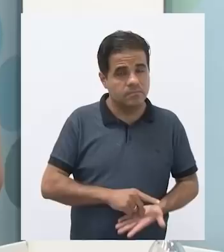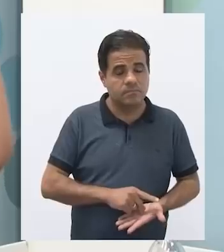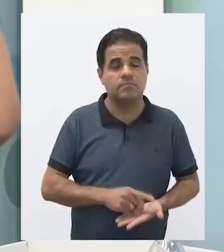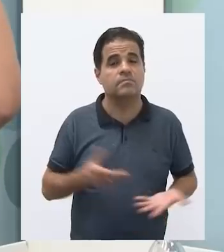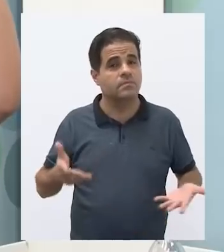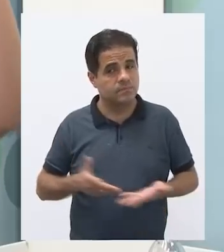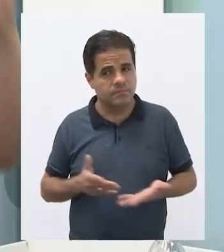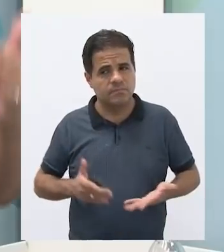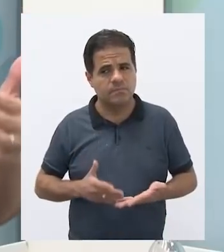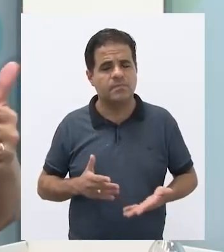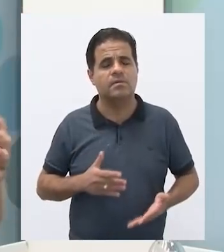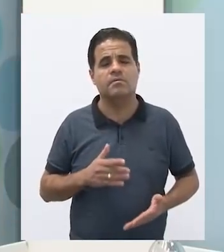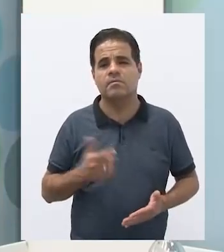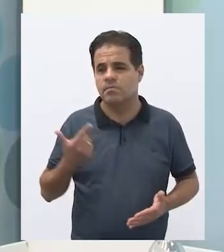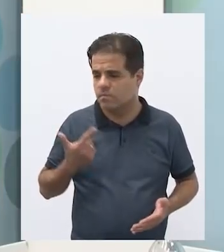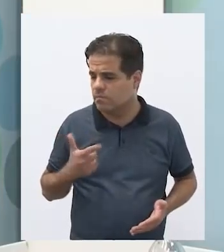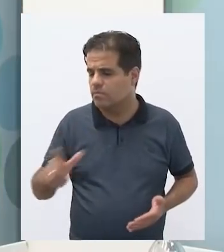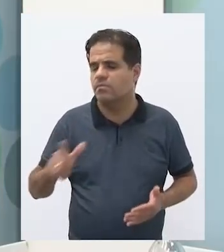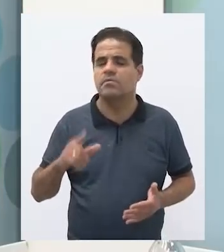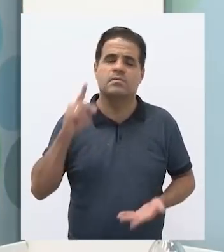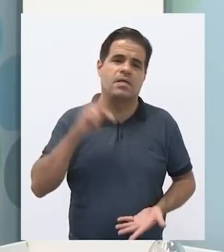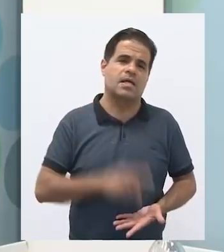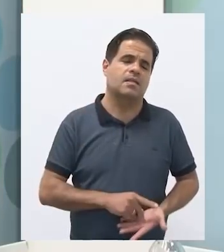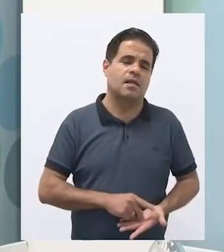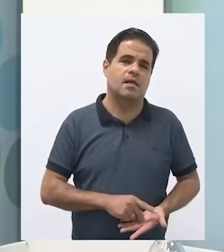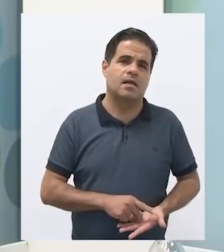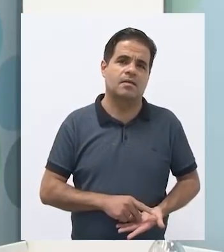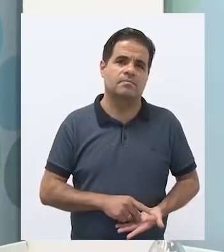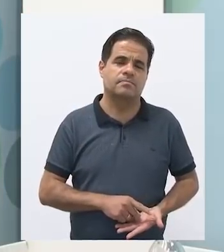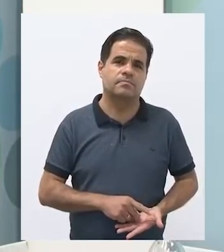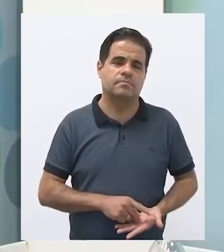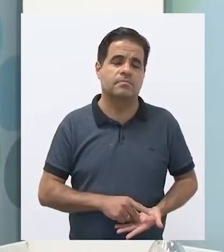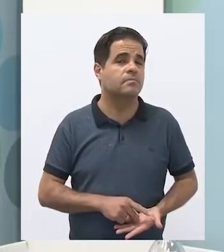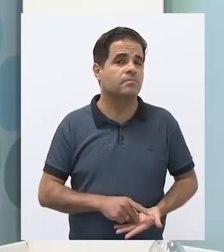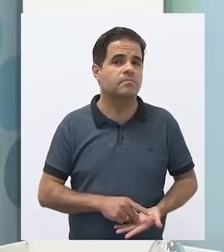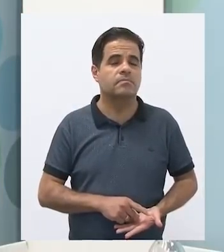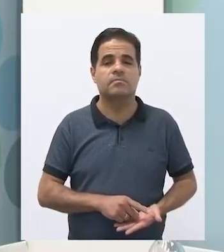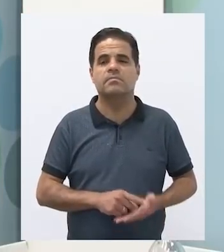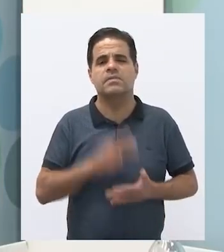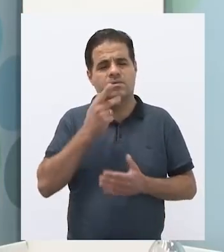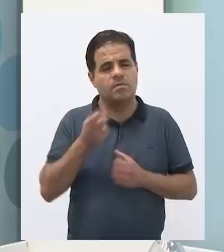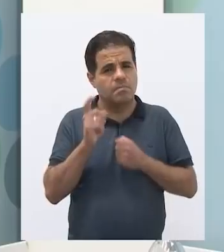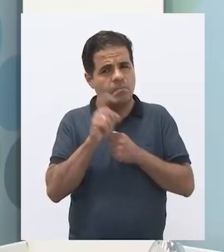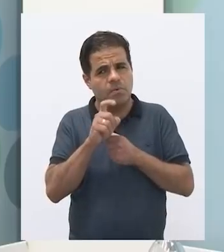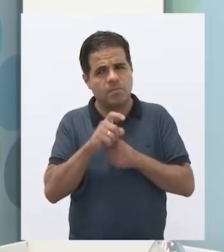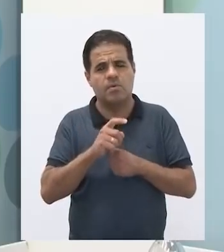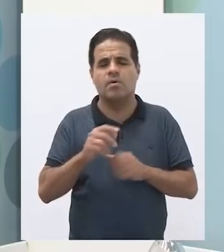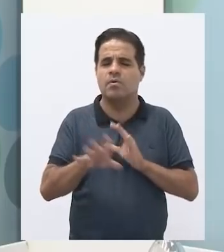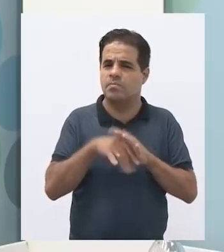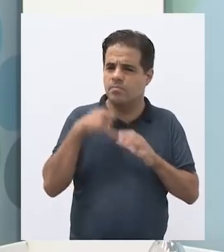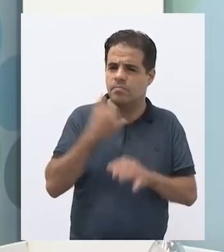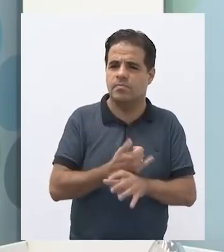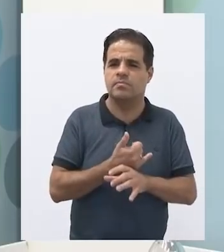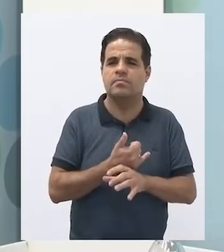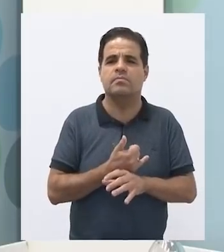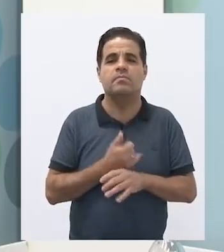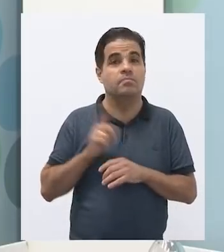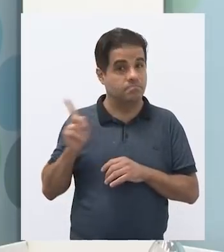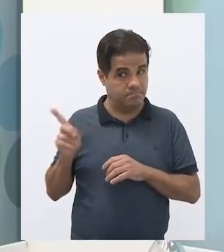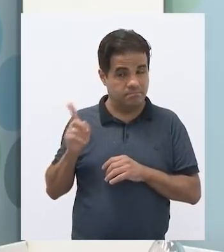agora nós estamos em uma outra realidade, né? Porque o que você falou do TikTok, do YouTuber, aliás, o Marcos é